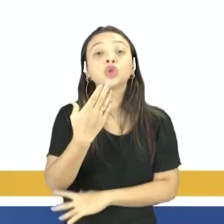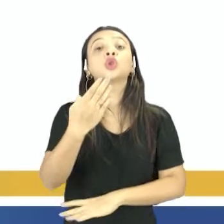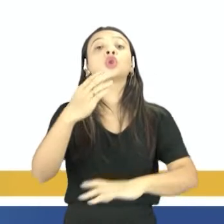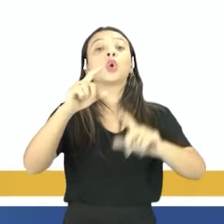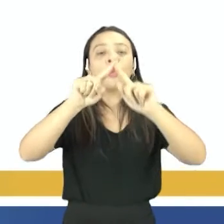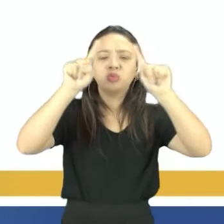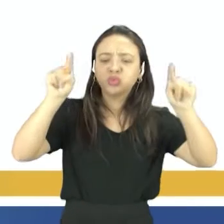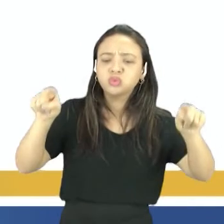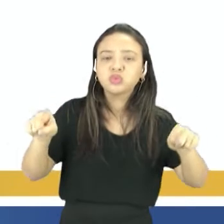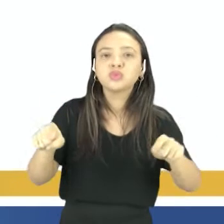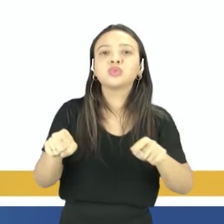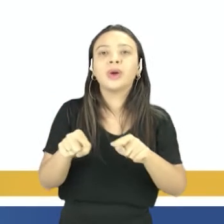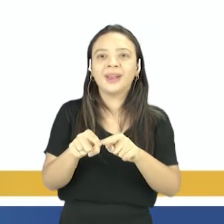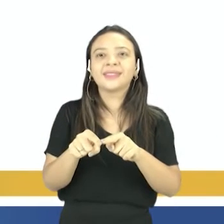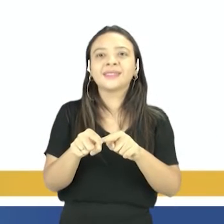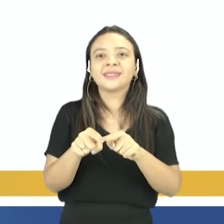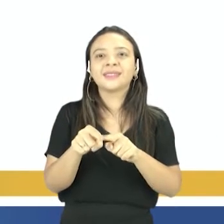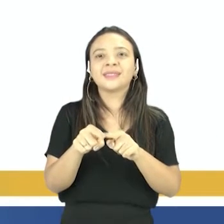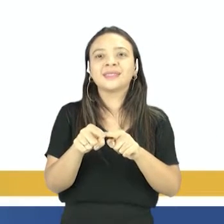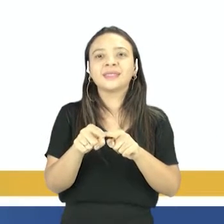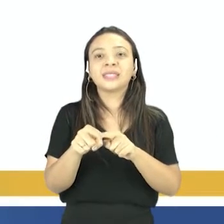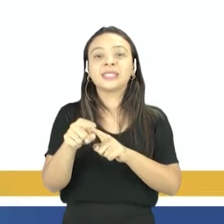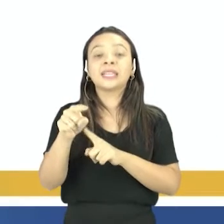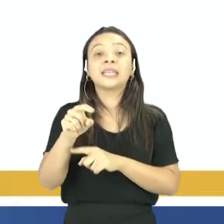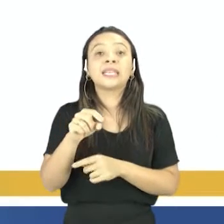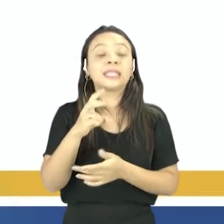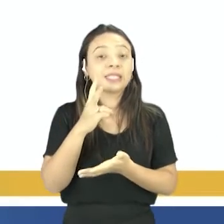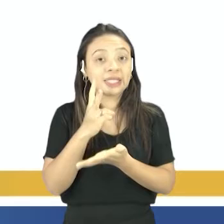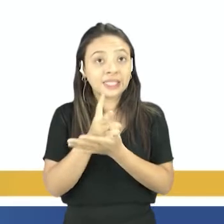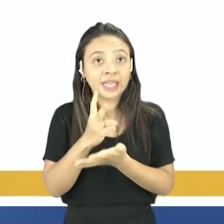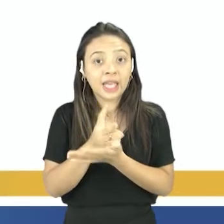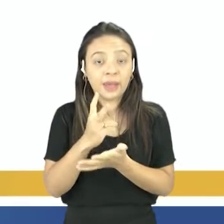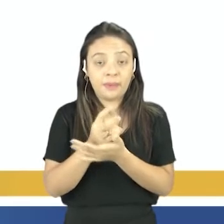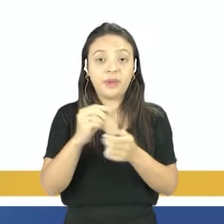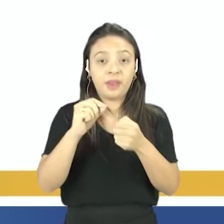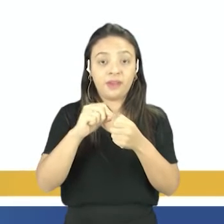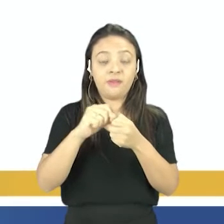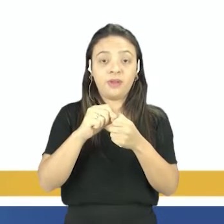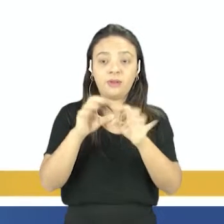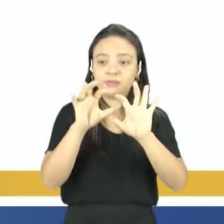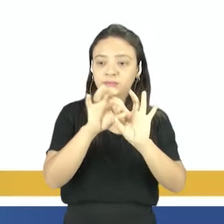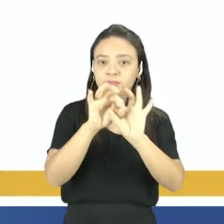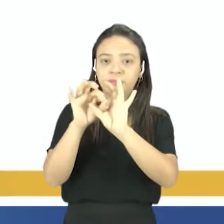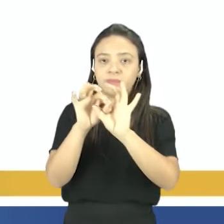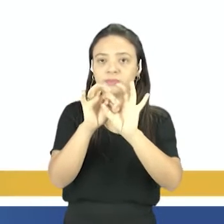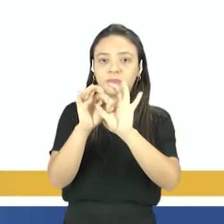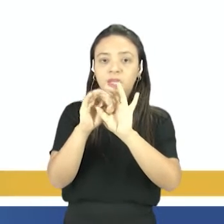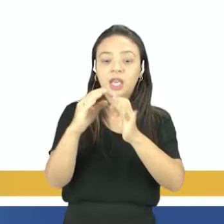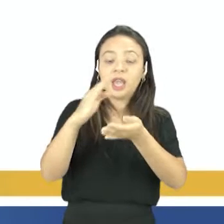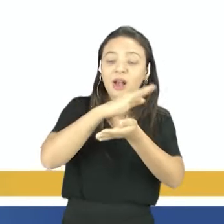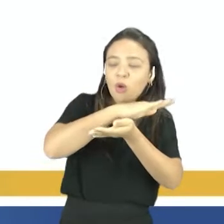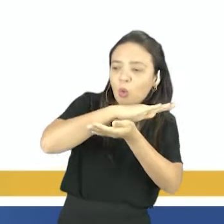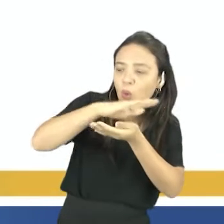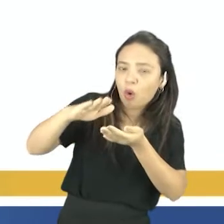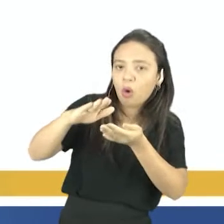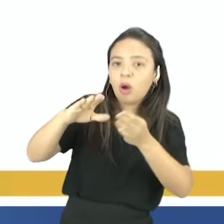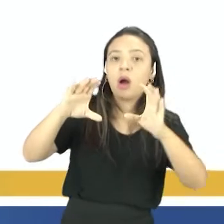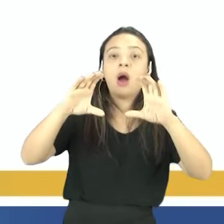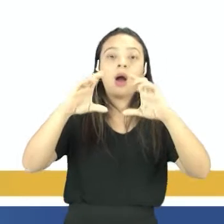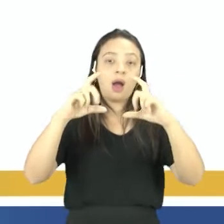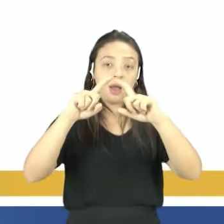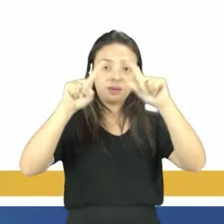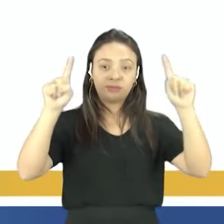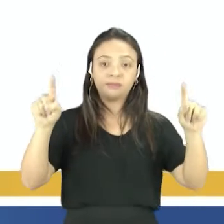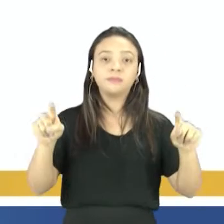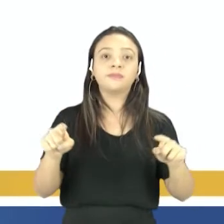seja, sempre que eu faço a intersecção de um plano com uma esfera, um plano que vai cortar essa esfera, a